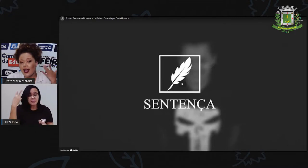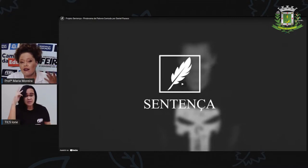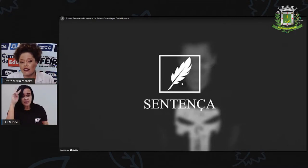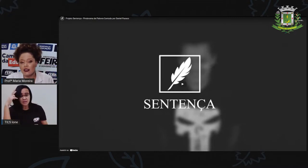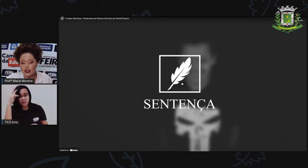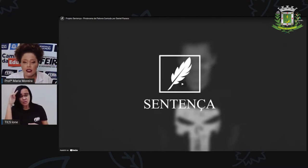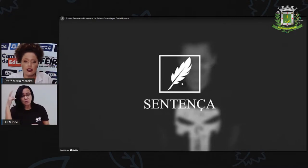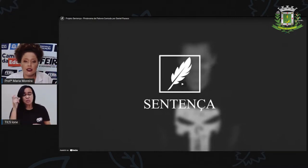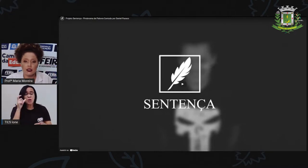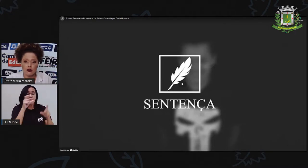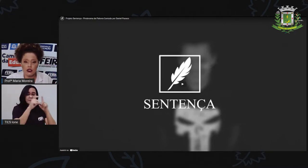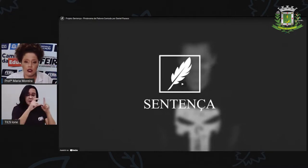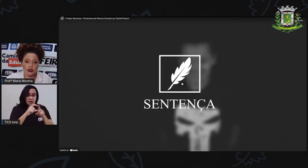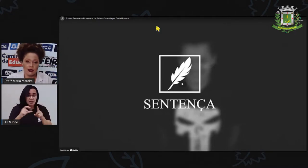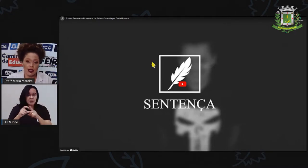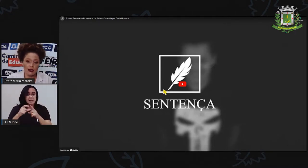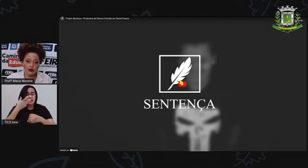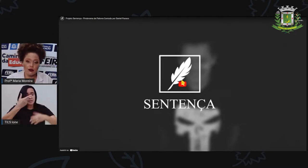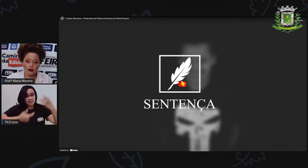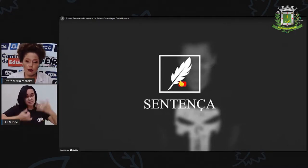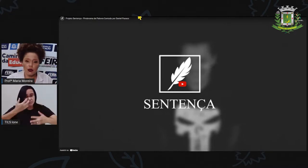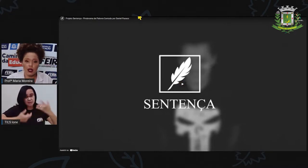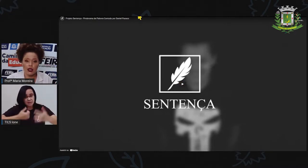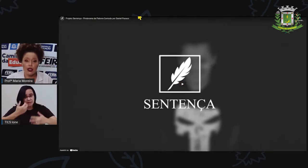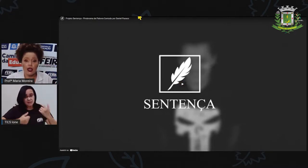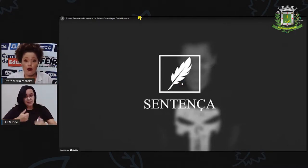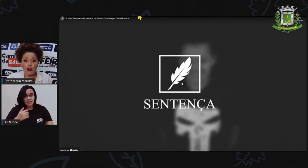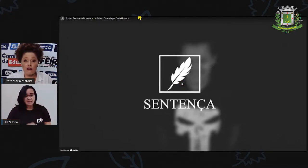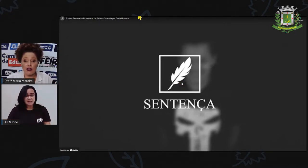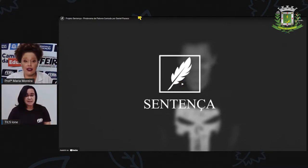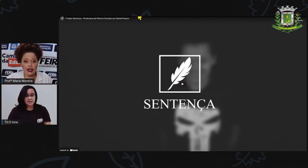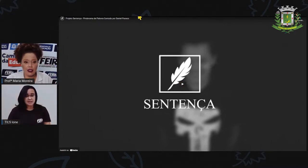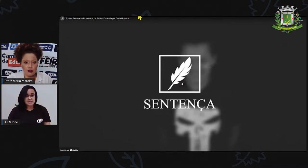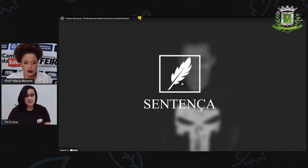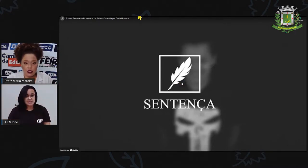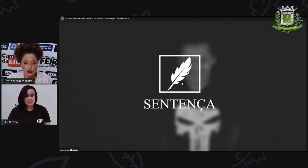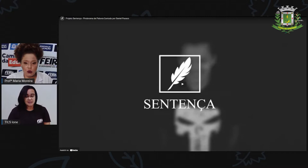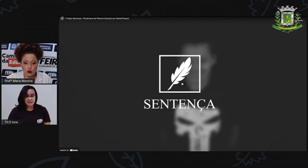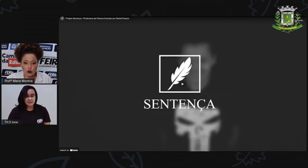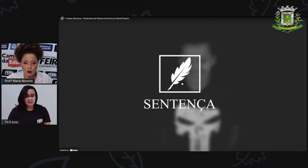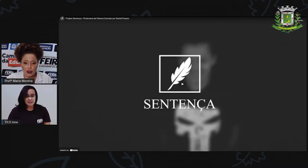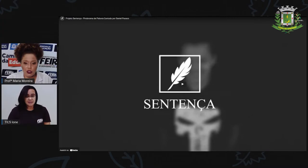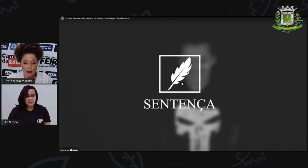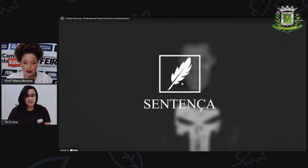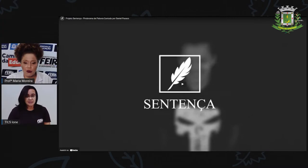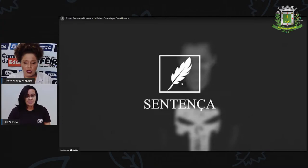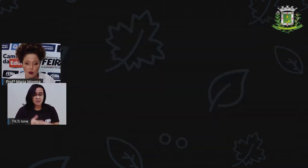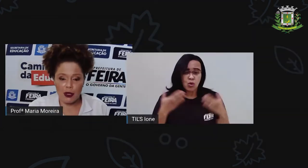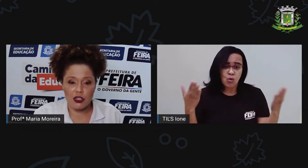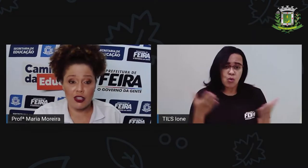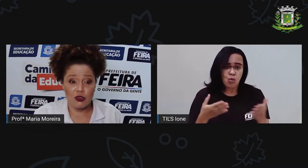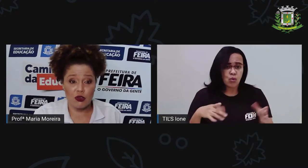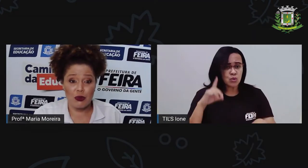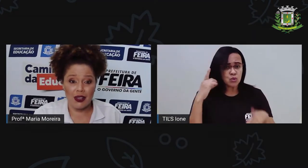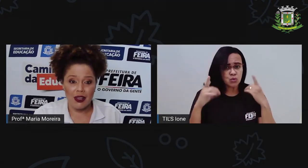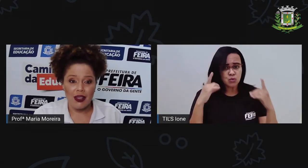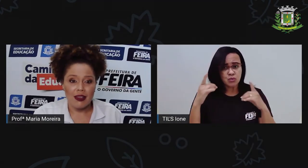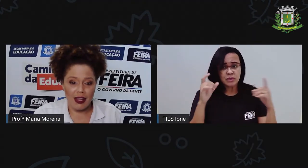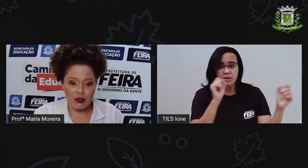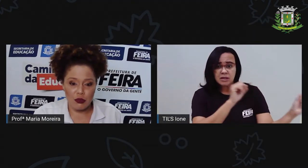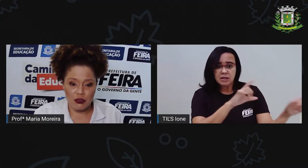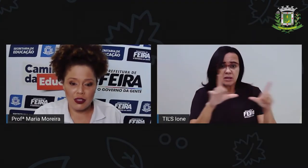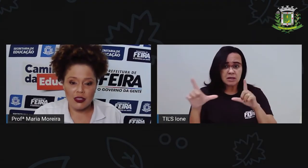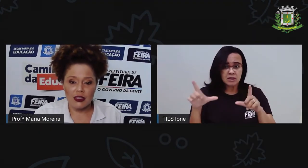Nas palavras que são ditas, certo? Vamos lá. Eu agora fiquei até na dúvida do compartilhamento. Vou até compartilhar de novo, porque